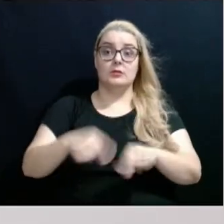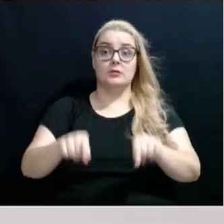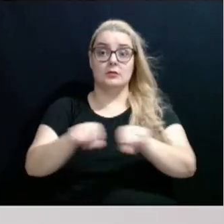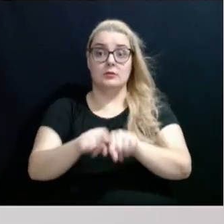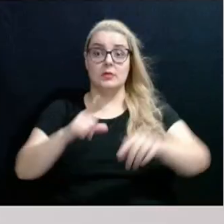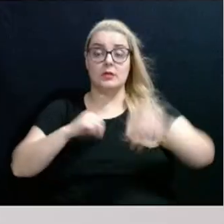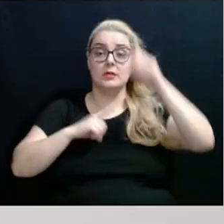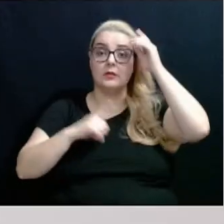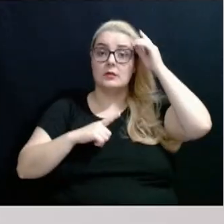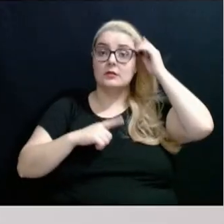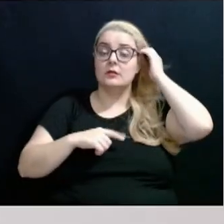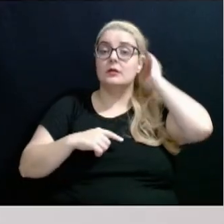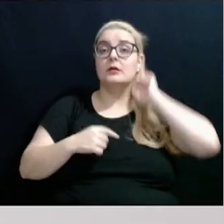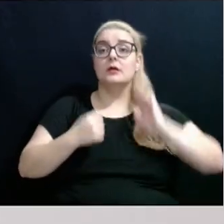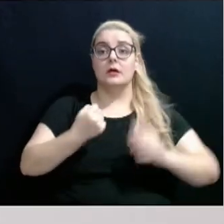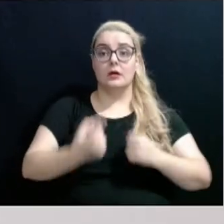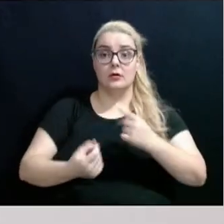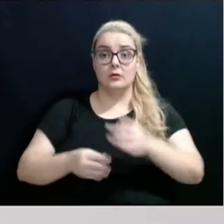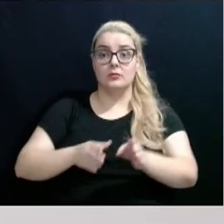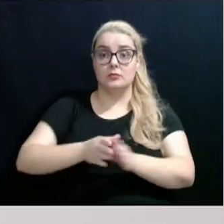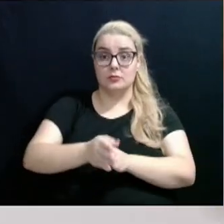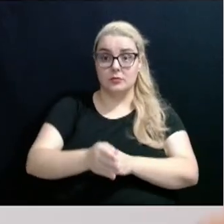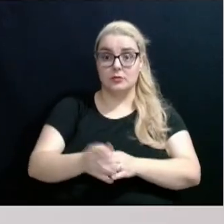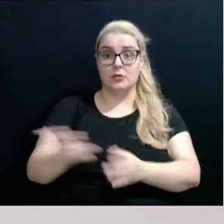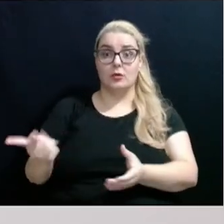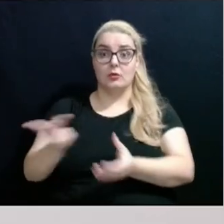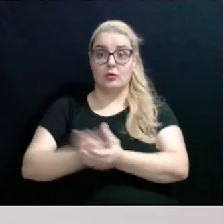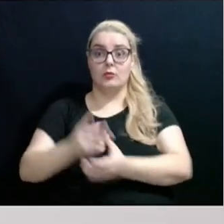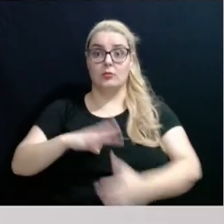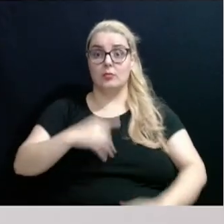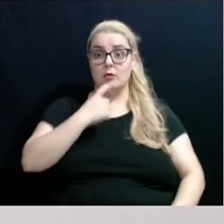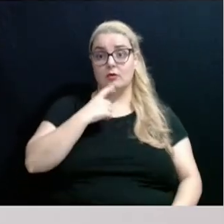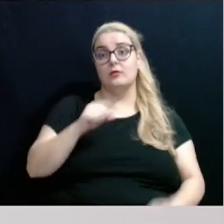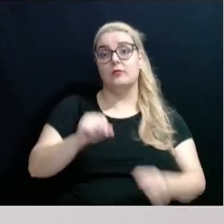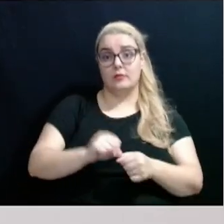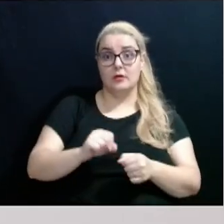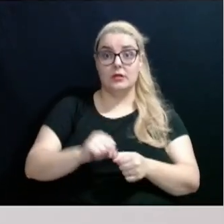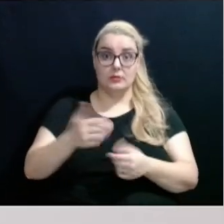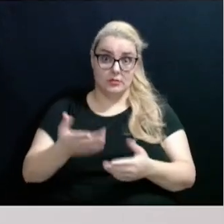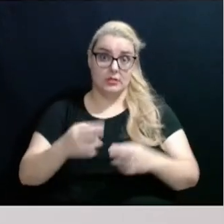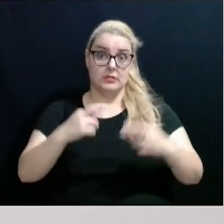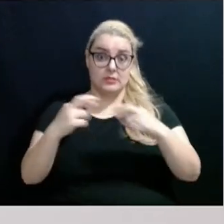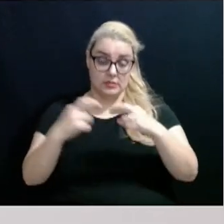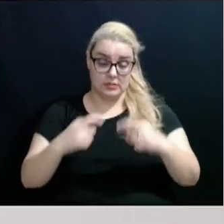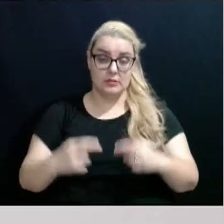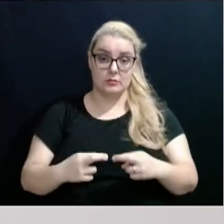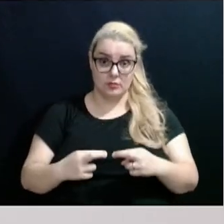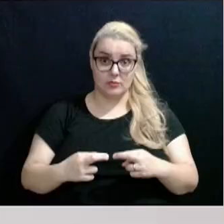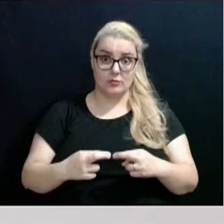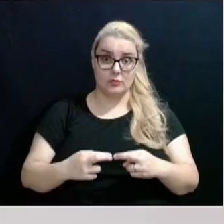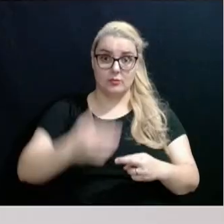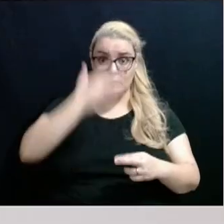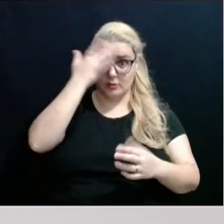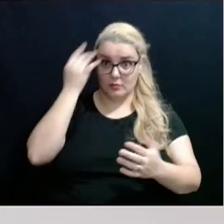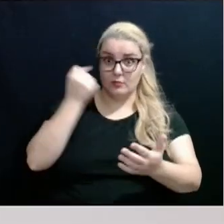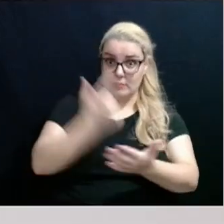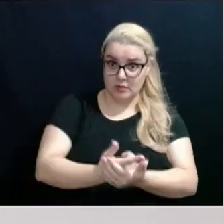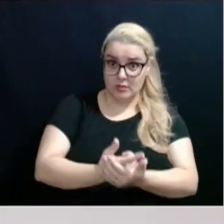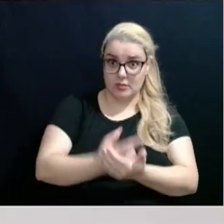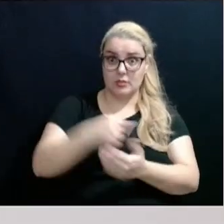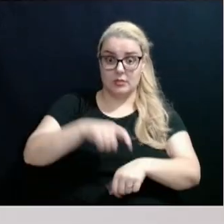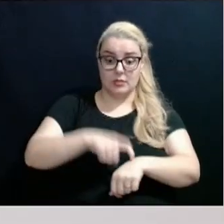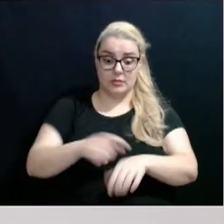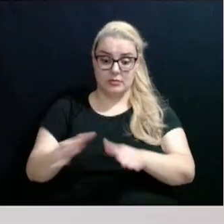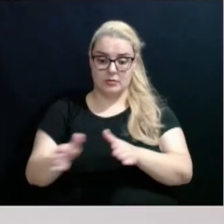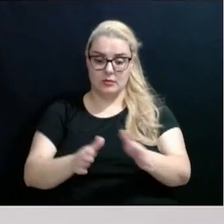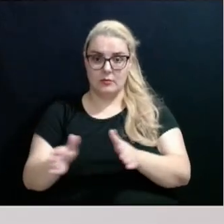algumas recomendações que o Procon Campinas realiza, né? Fez esse levantamento para os consumidores nesse período.